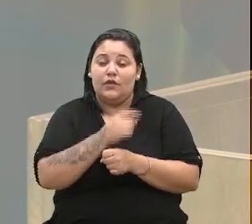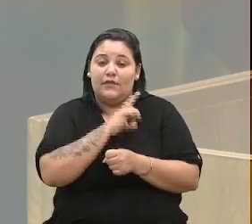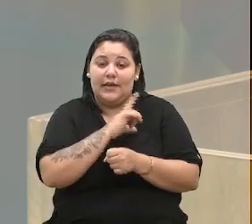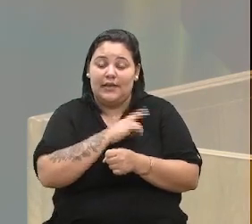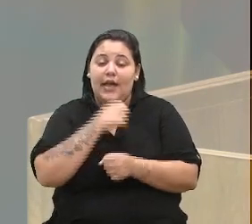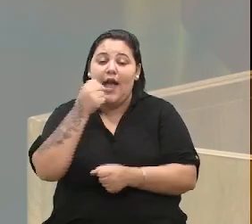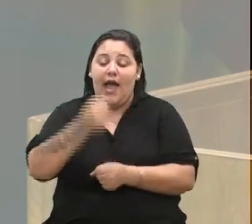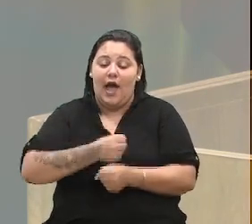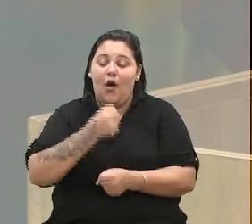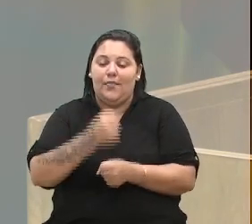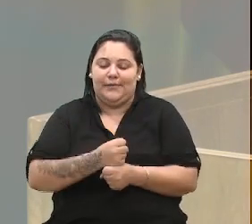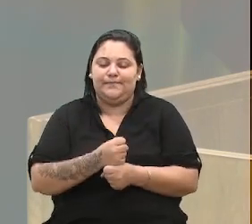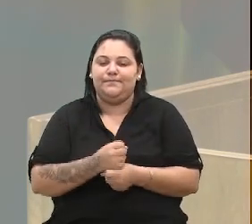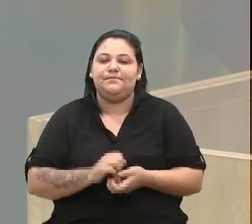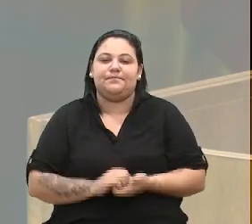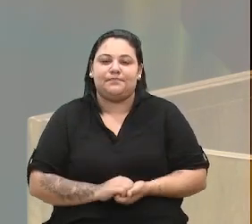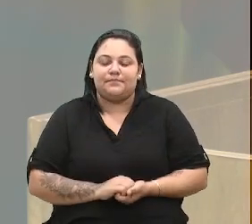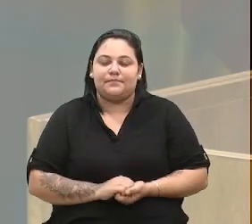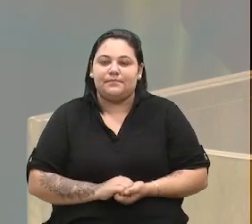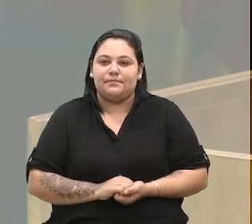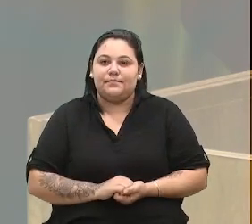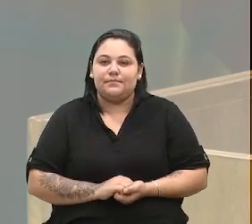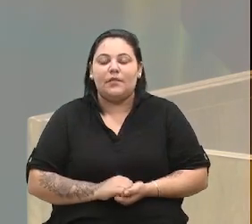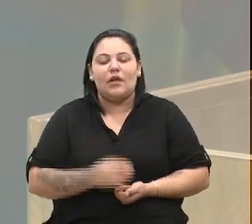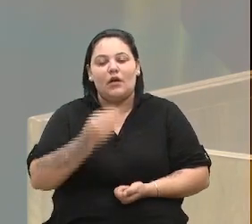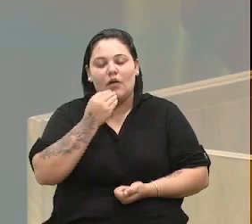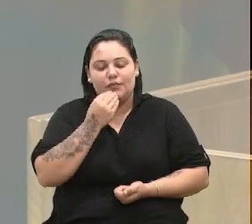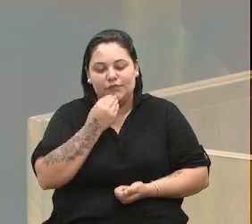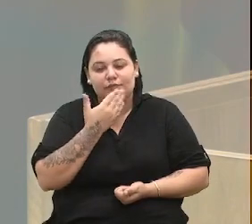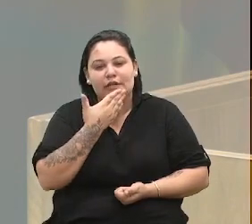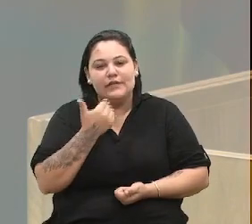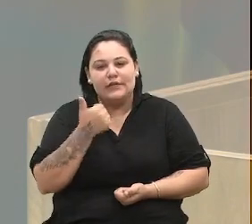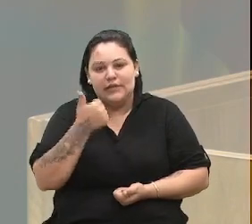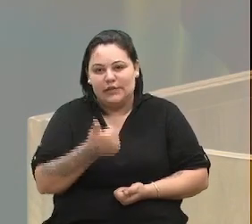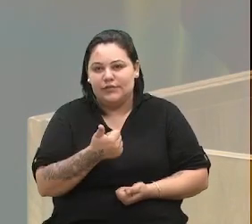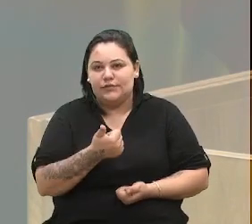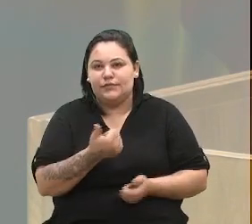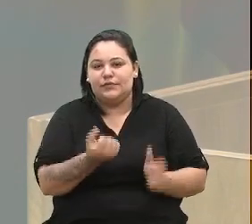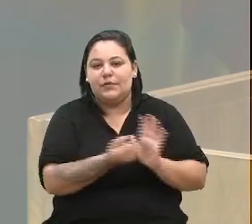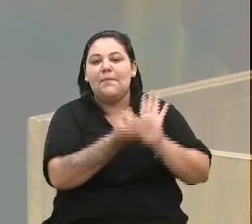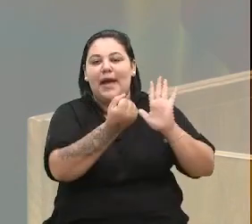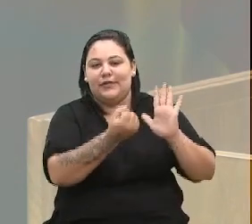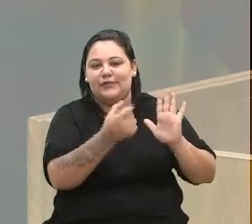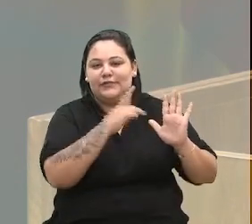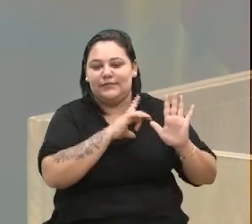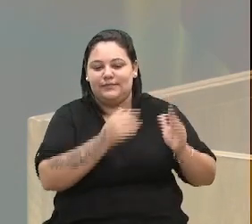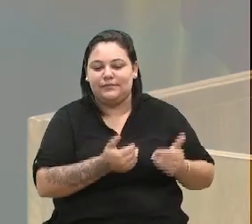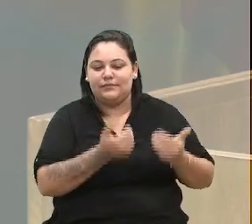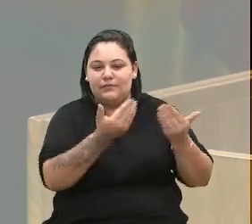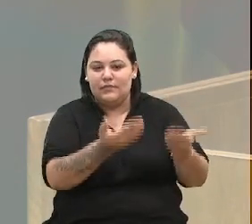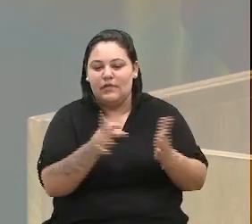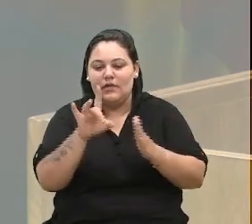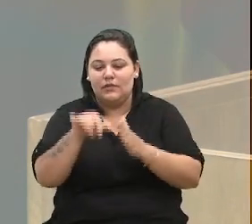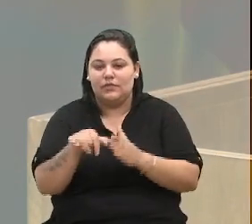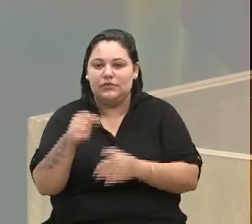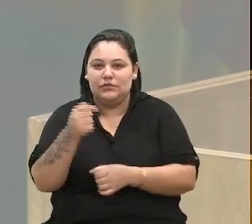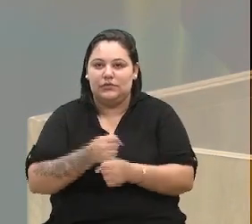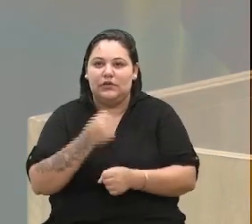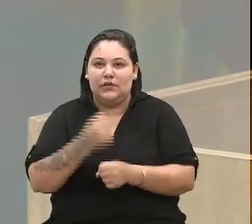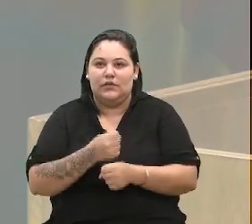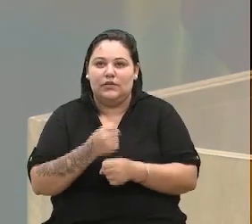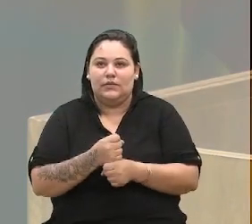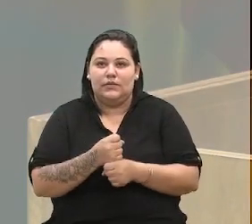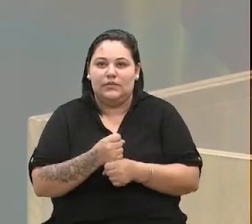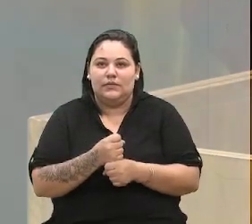obras viárias. E claro que os benefícios e os impactos, né, que serão entregues após essas obras são inúmeros, né,